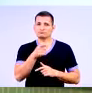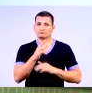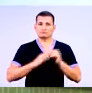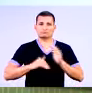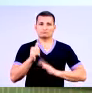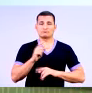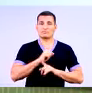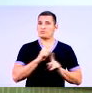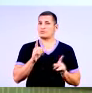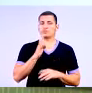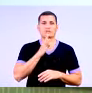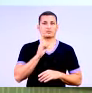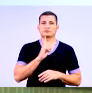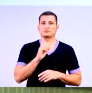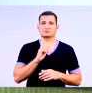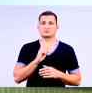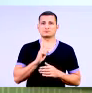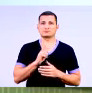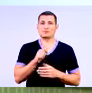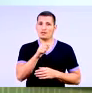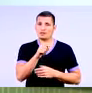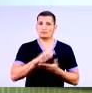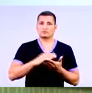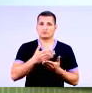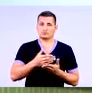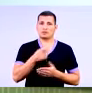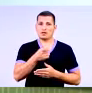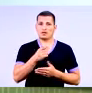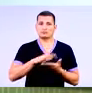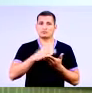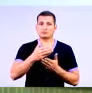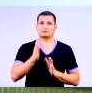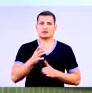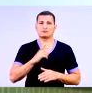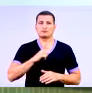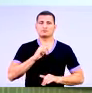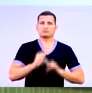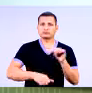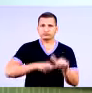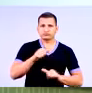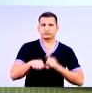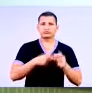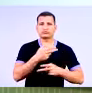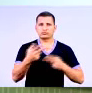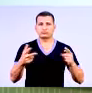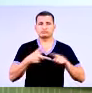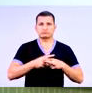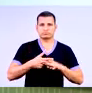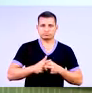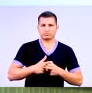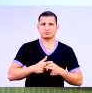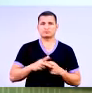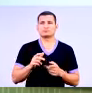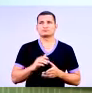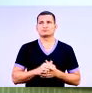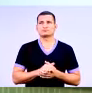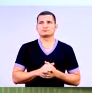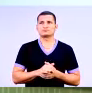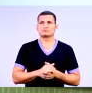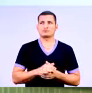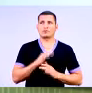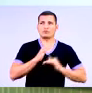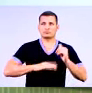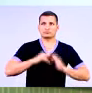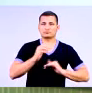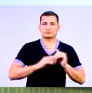não conhecia a máquina e se essa máquina já passou por outros processos de manutenção, aí o profissional